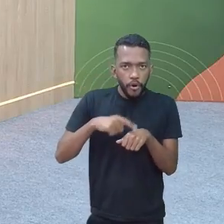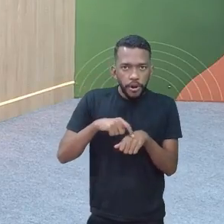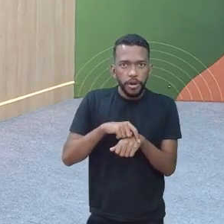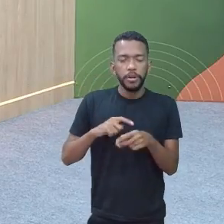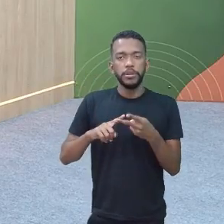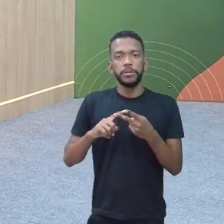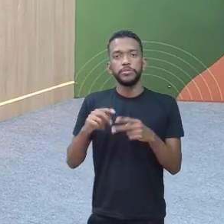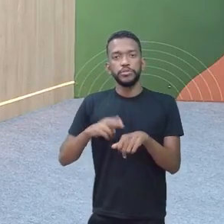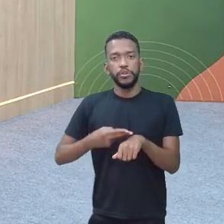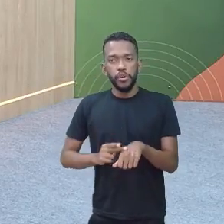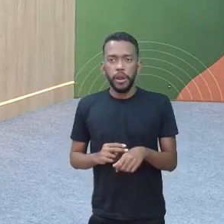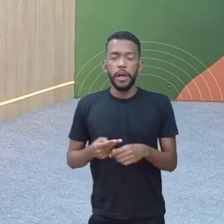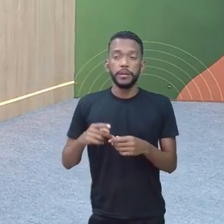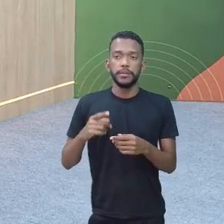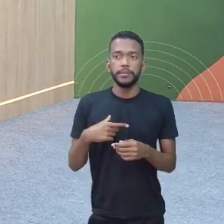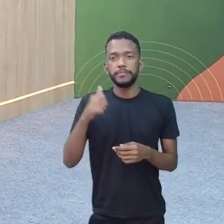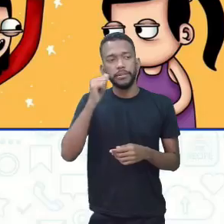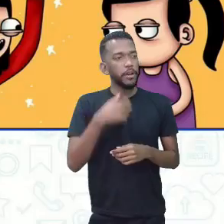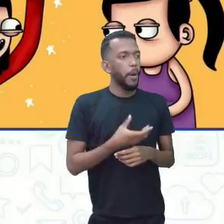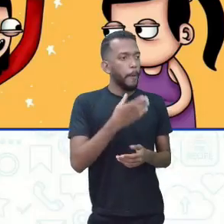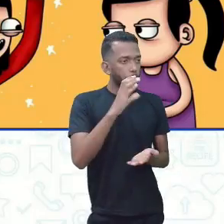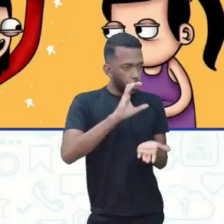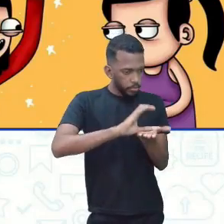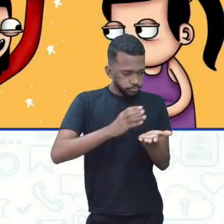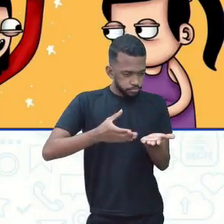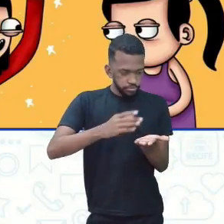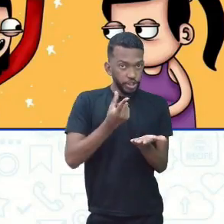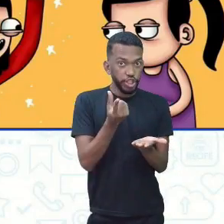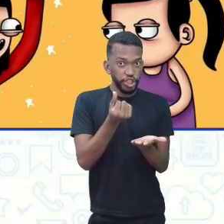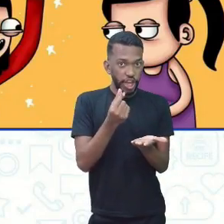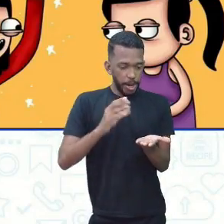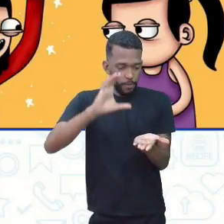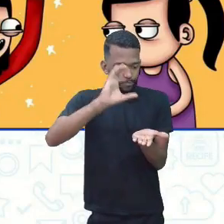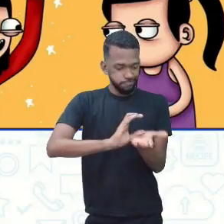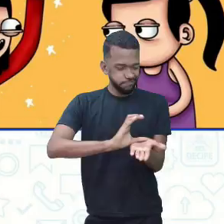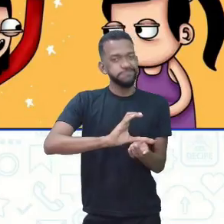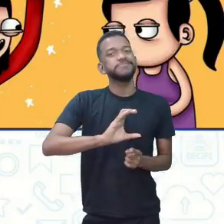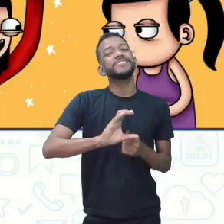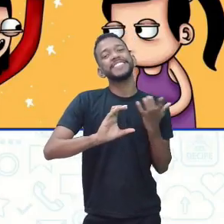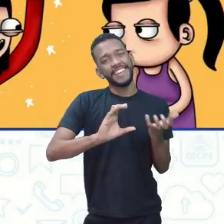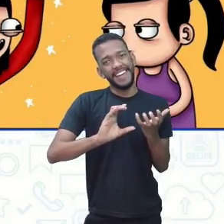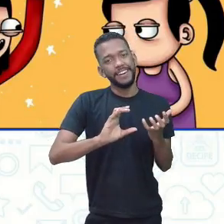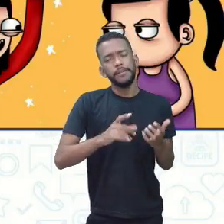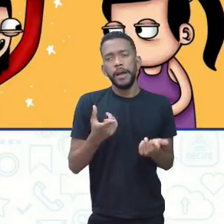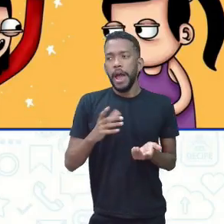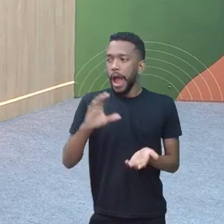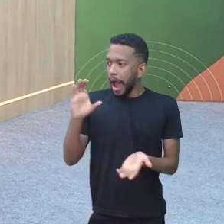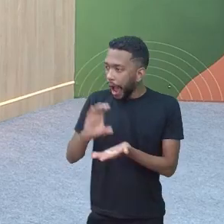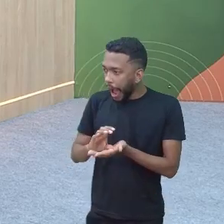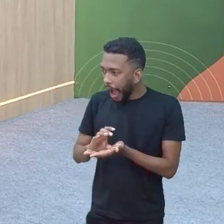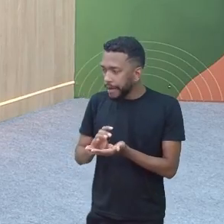baunilha. Então, a menina responde: eu quero um bolo de dinheiro. E isso é uma quebra de expectativas,